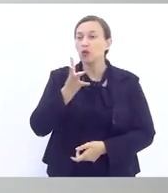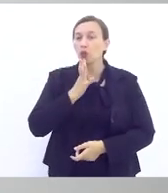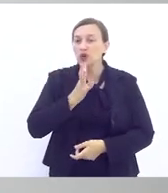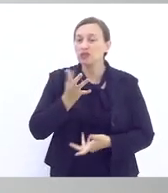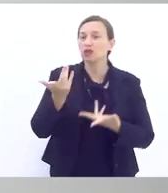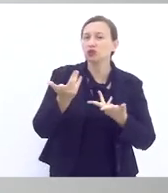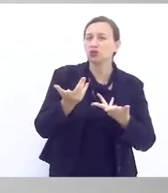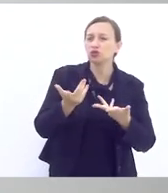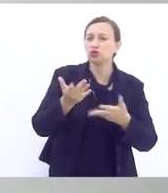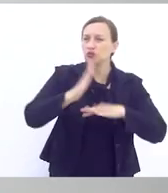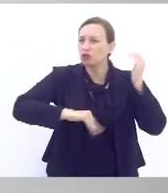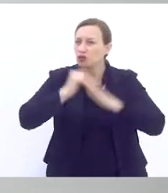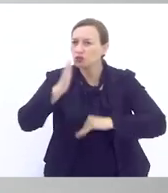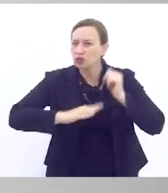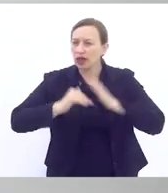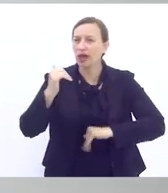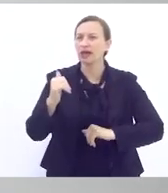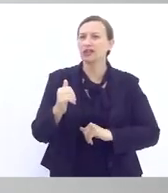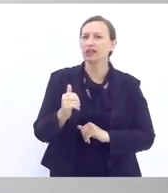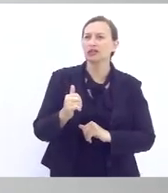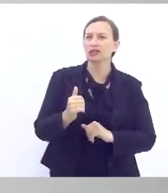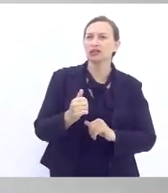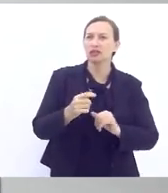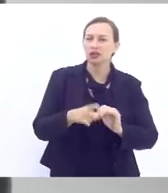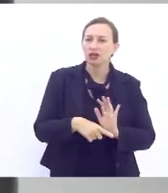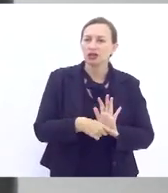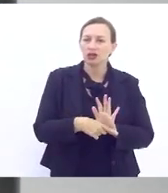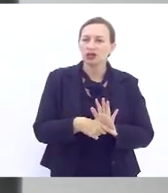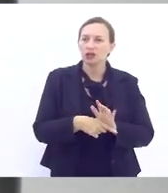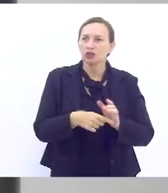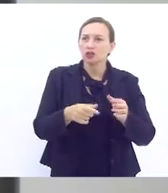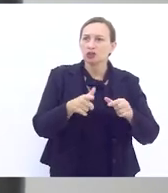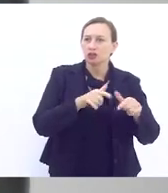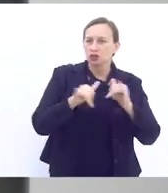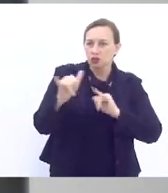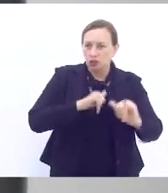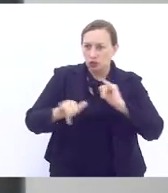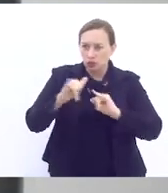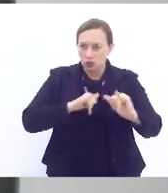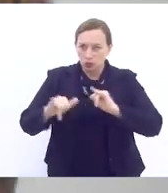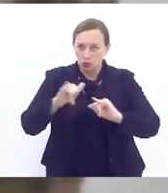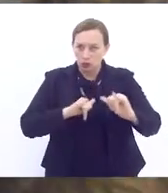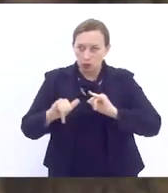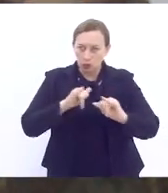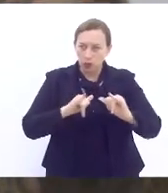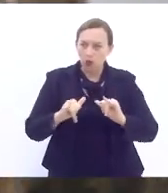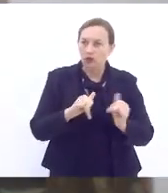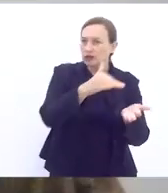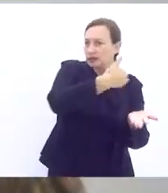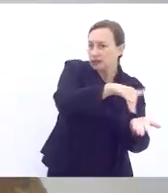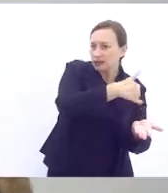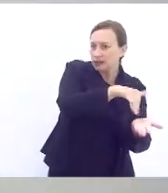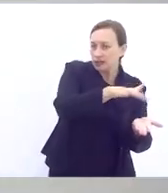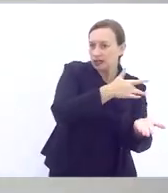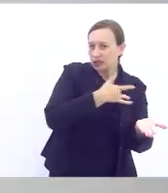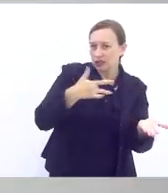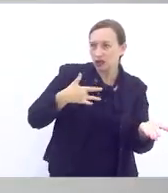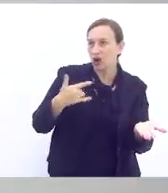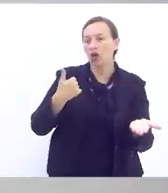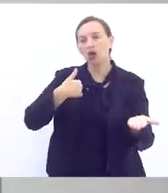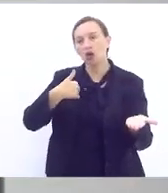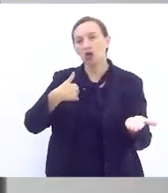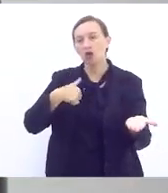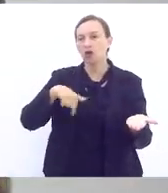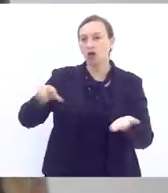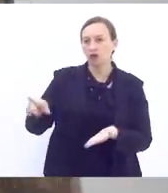eles estão e que você faz esse retorno também para o órgão né de ser divulgado que aquele profissional seja numa secretaria de saúde eu estive na